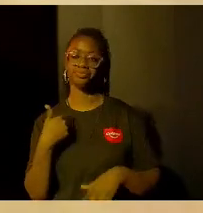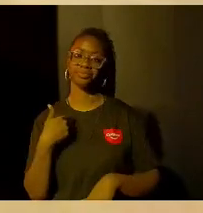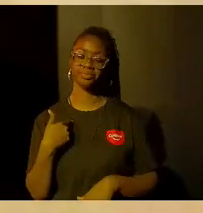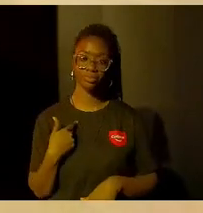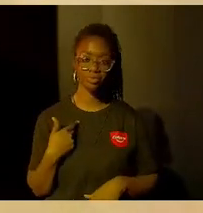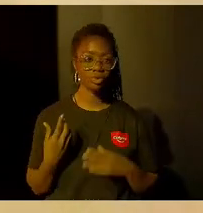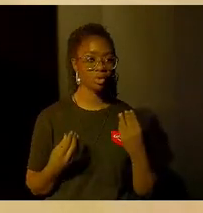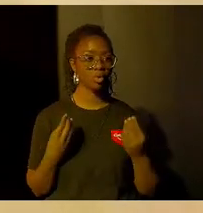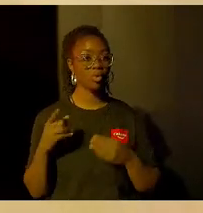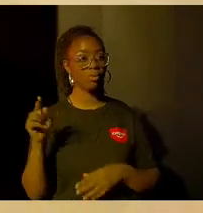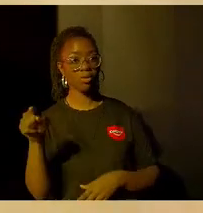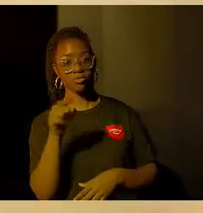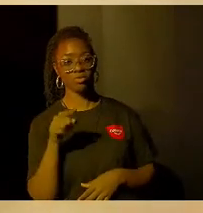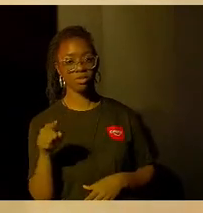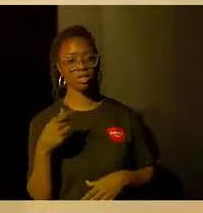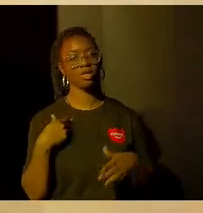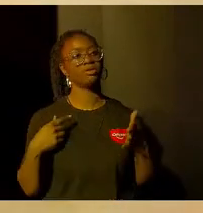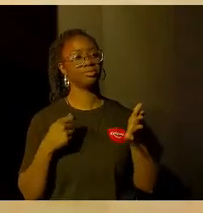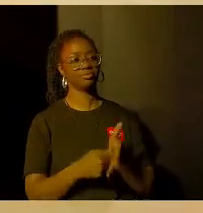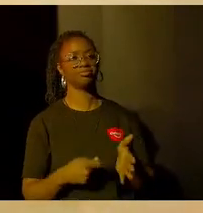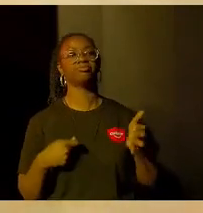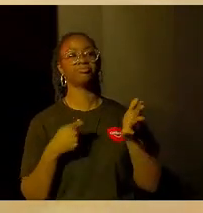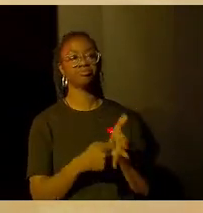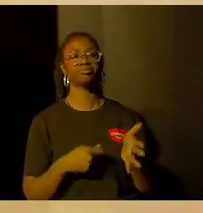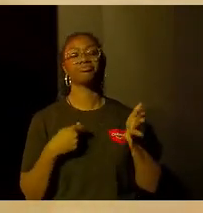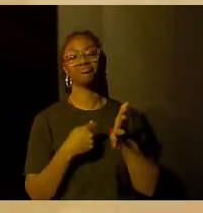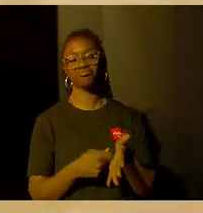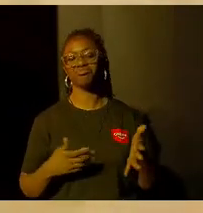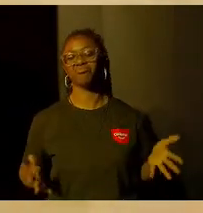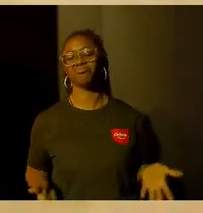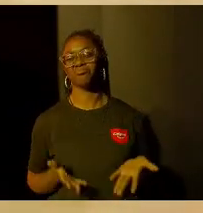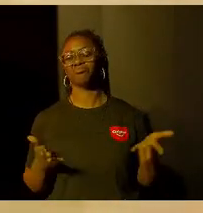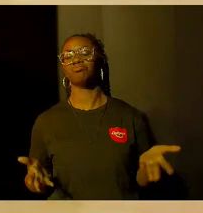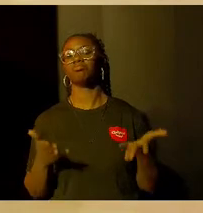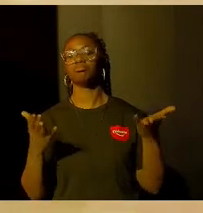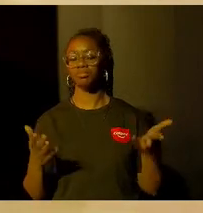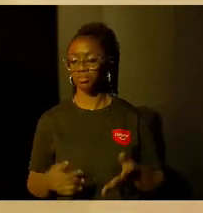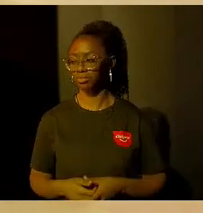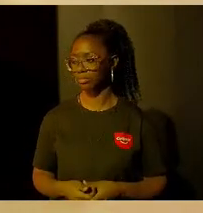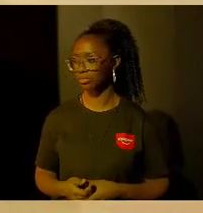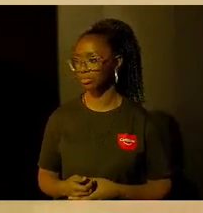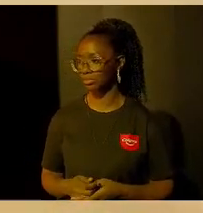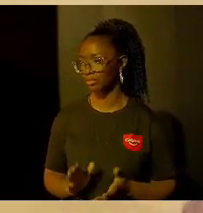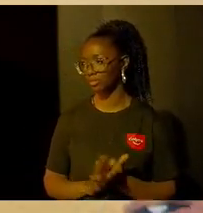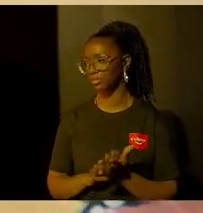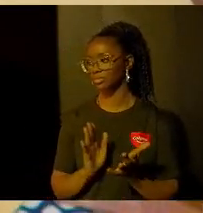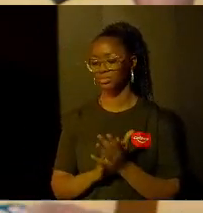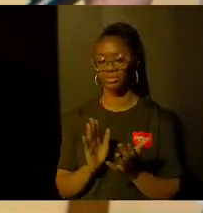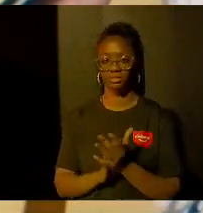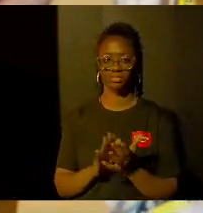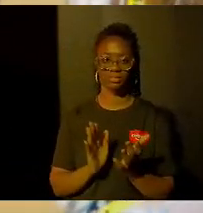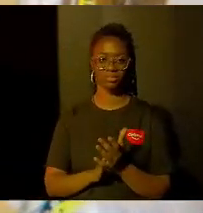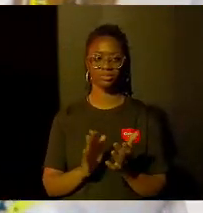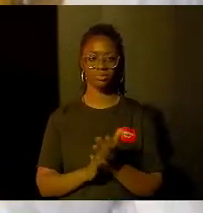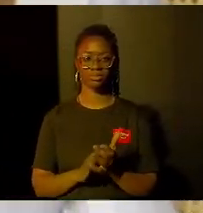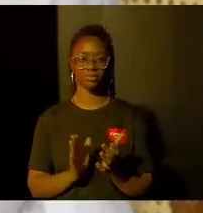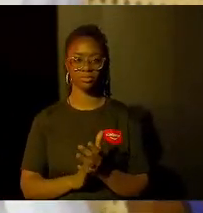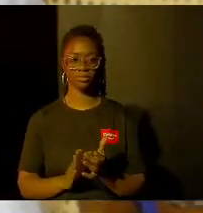você perseveremos então e isso é muito